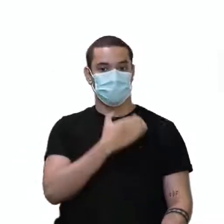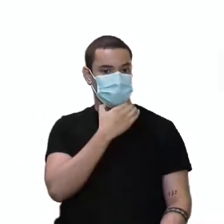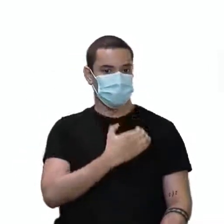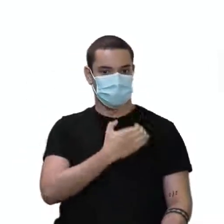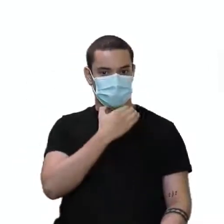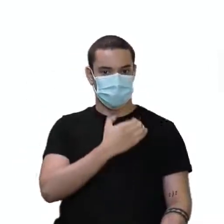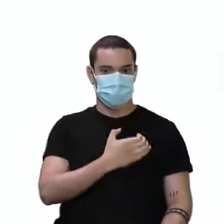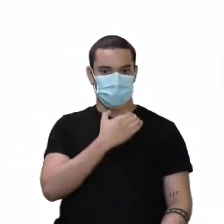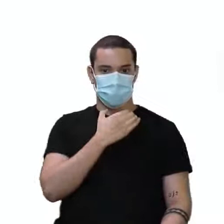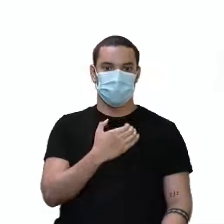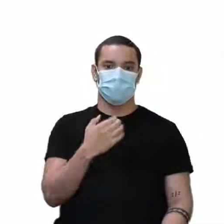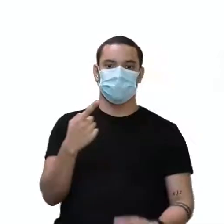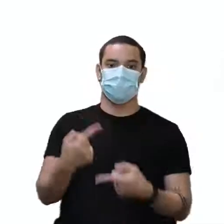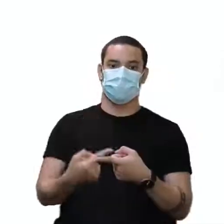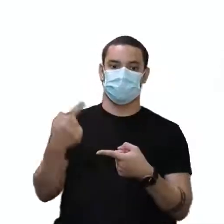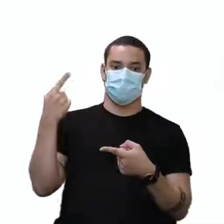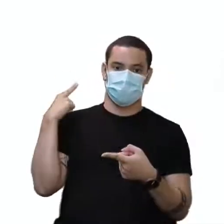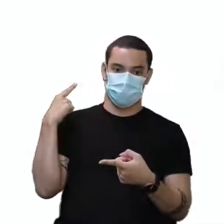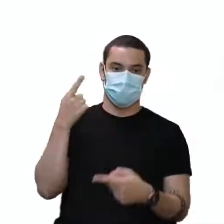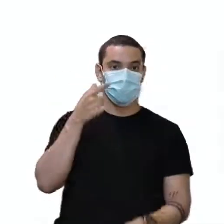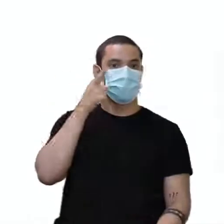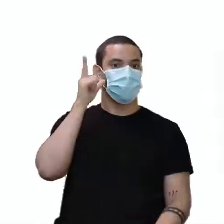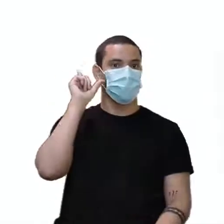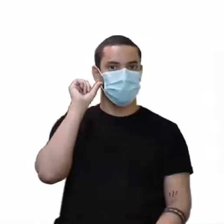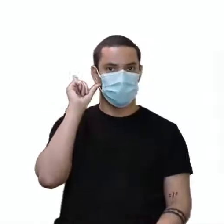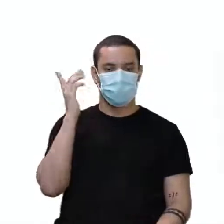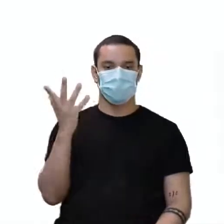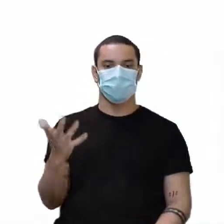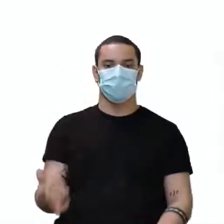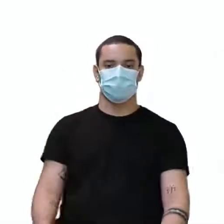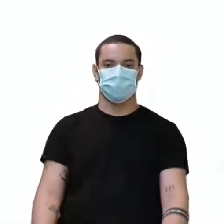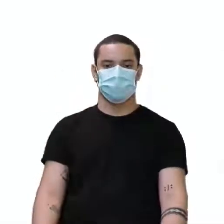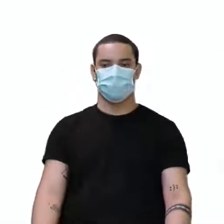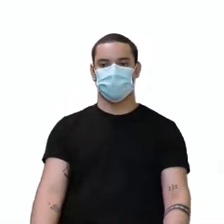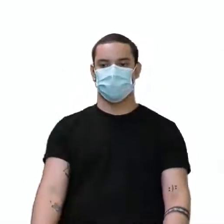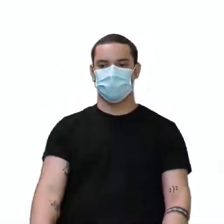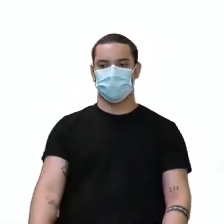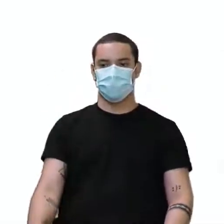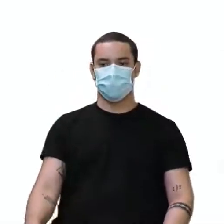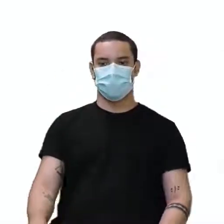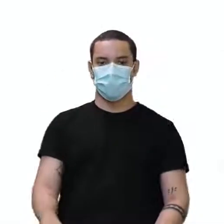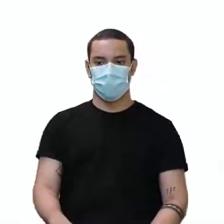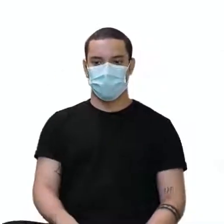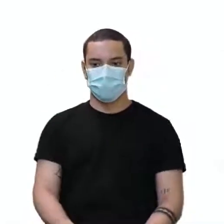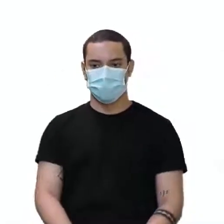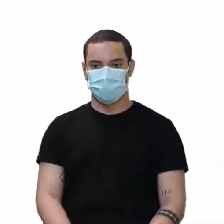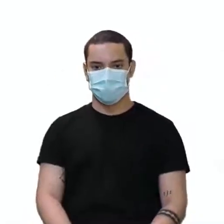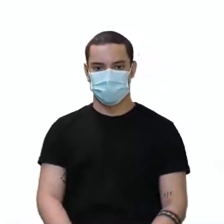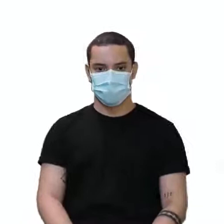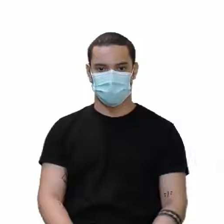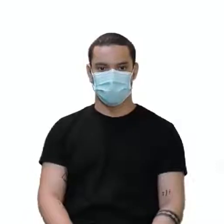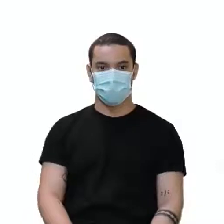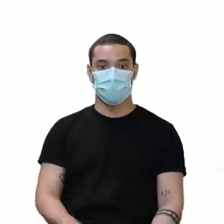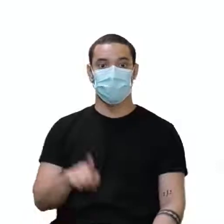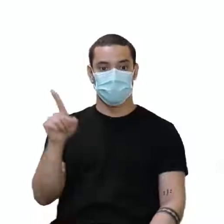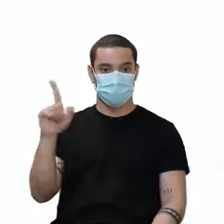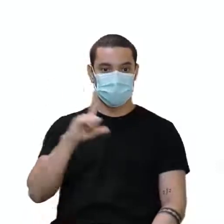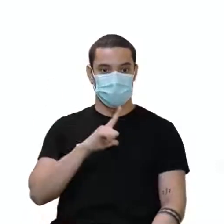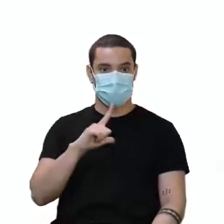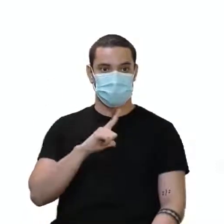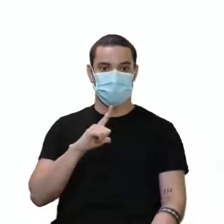week, yesterday, janeiro, fevereiro, Natal. Na verdade, aqui nós temos fevereiro e o dia,